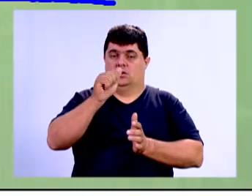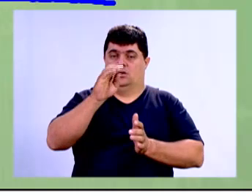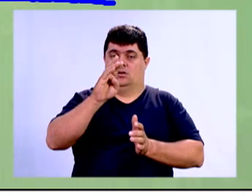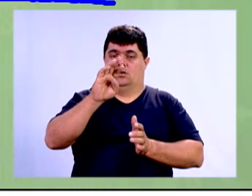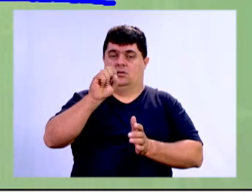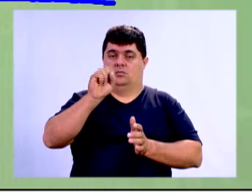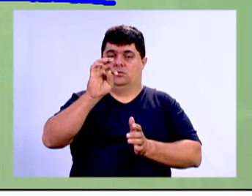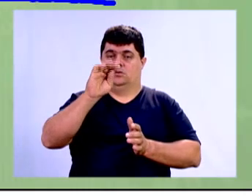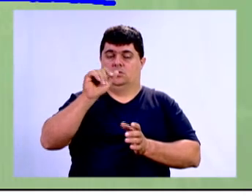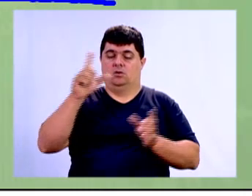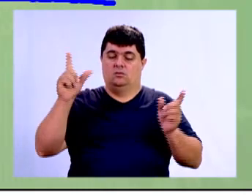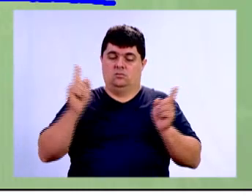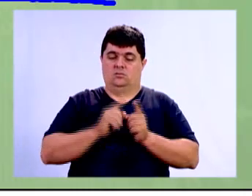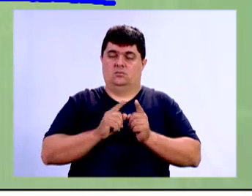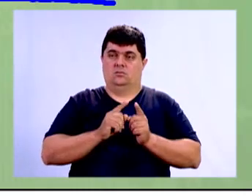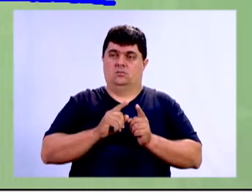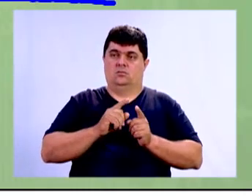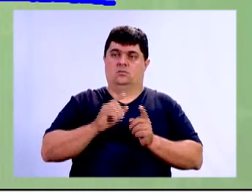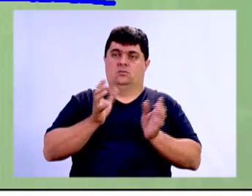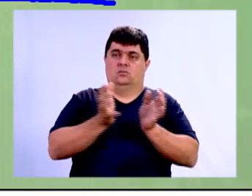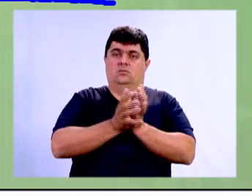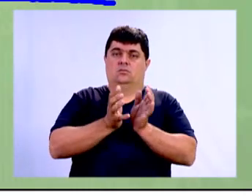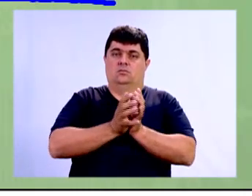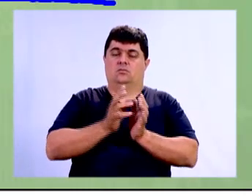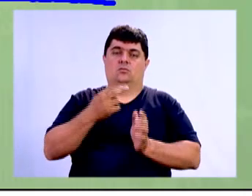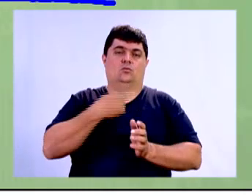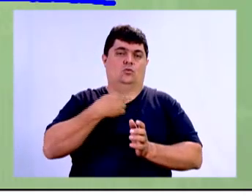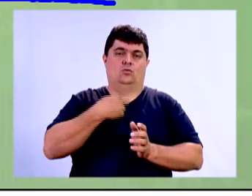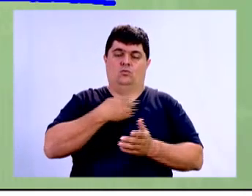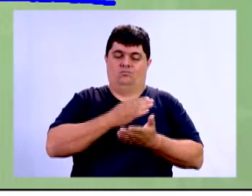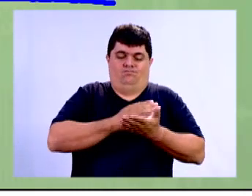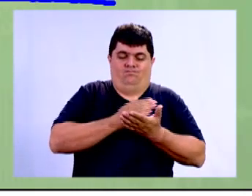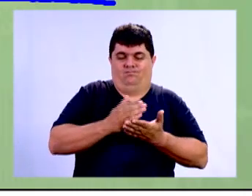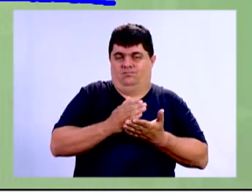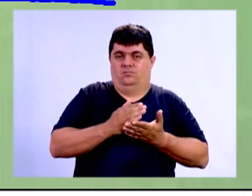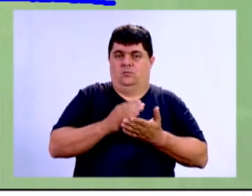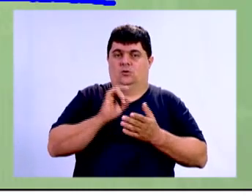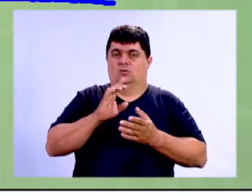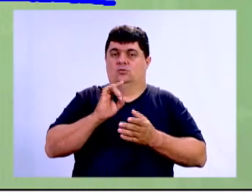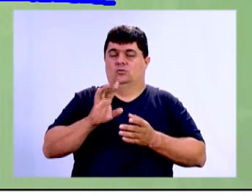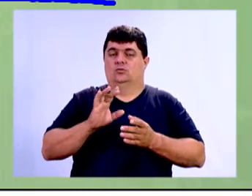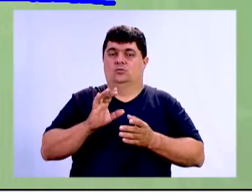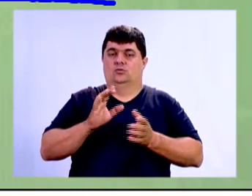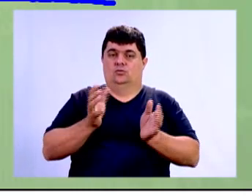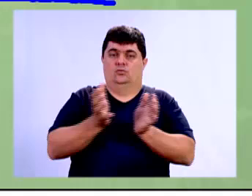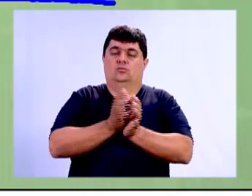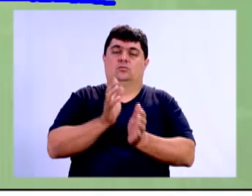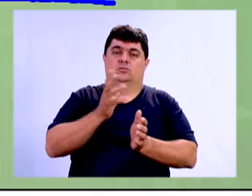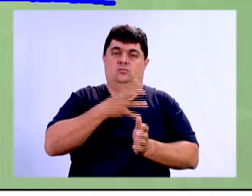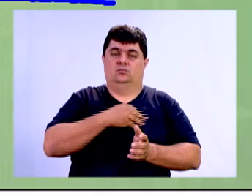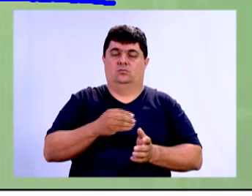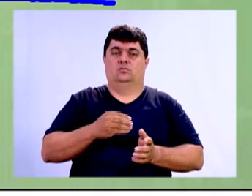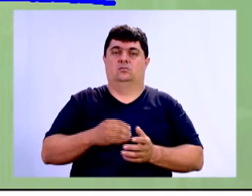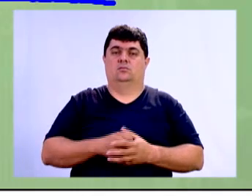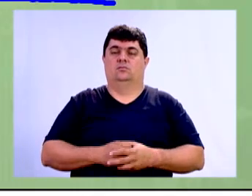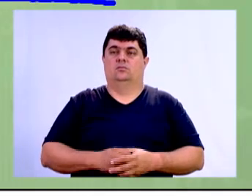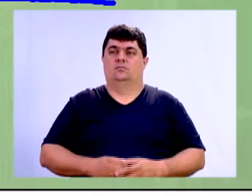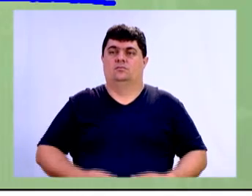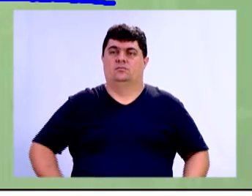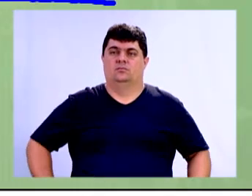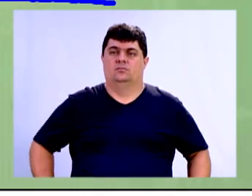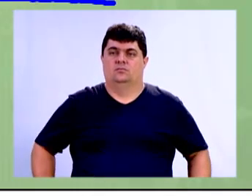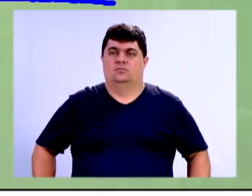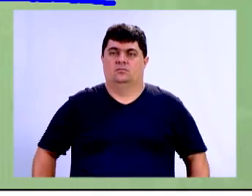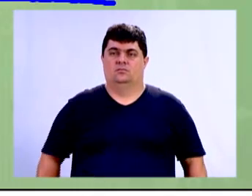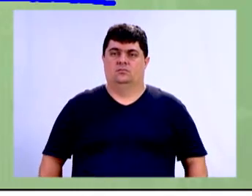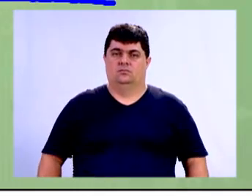Em resumo, uma classe abstrata não pode ser instanciada. Você só pode instanciar as classes filhas, né? Naquele caso, eu tinha